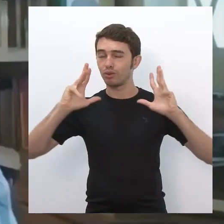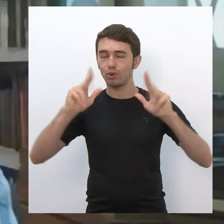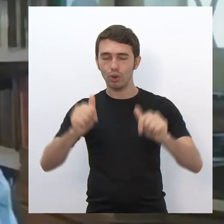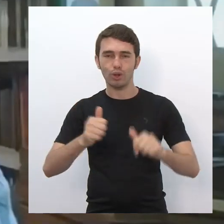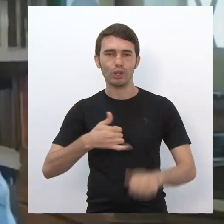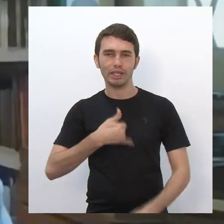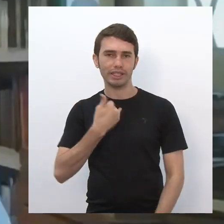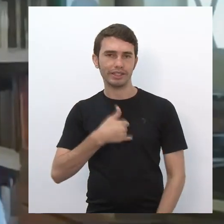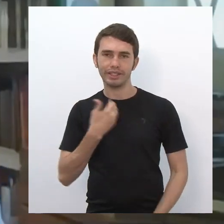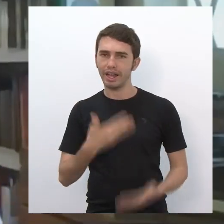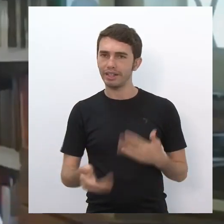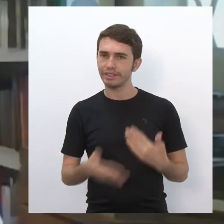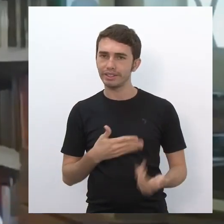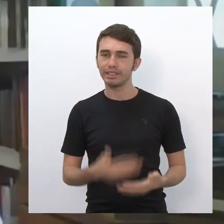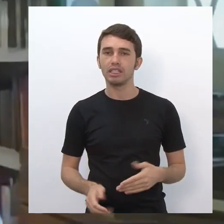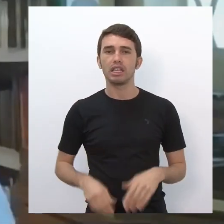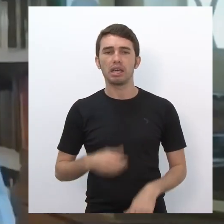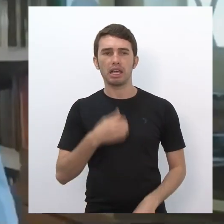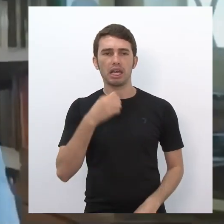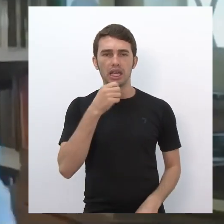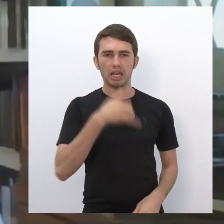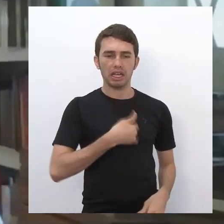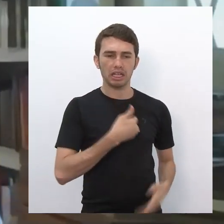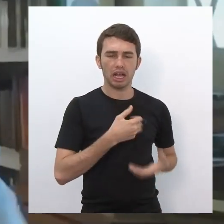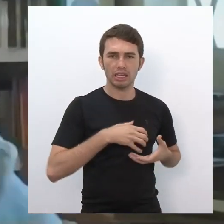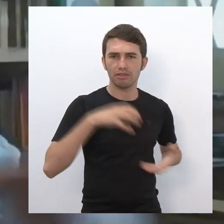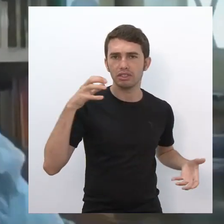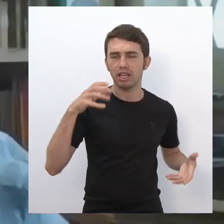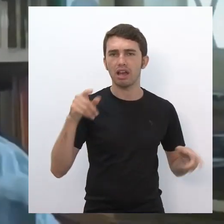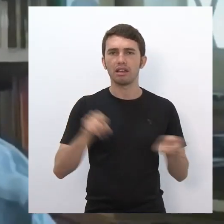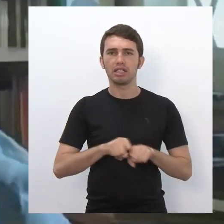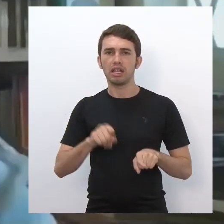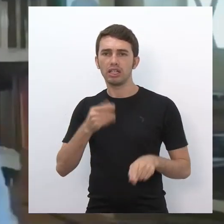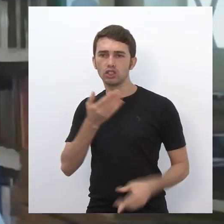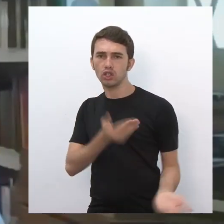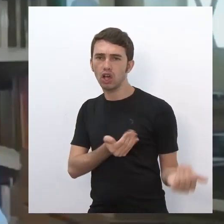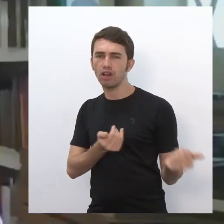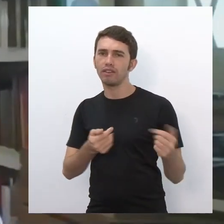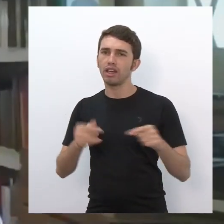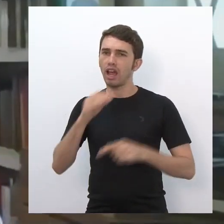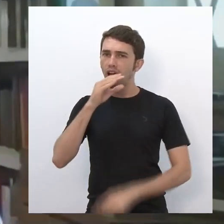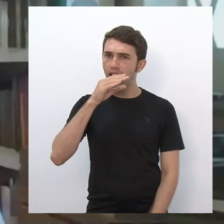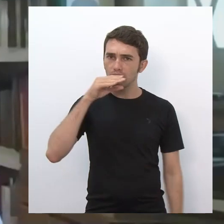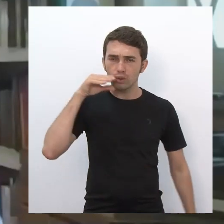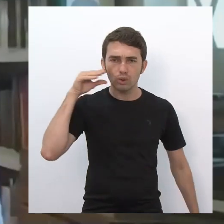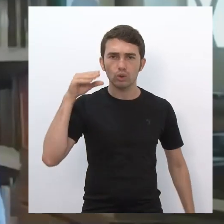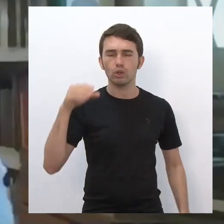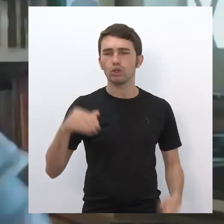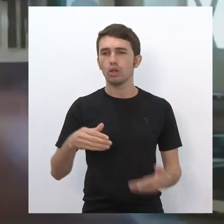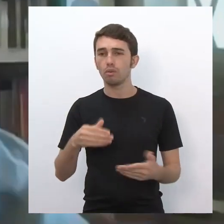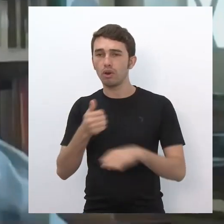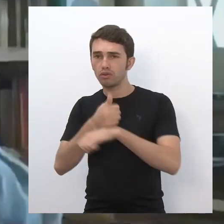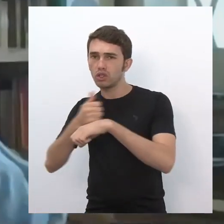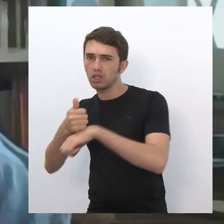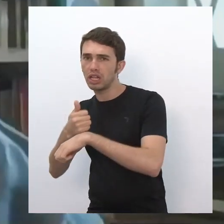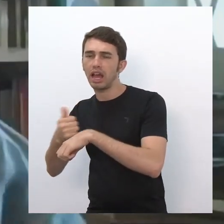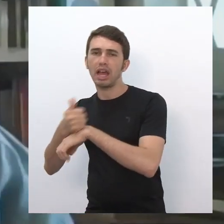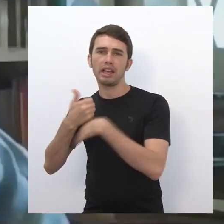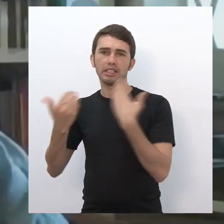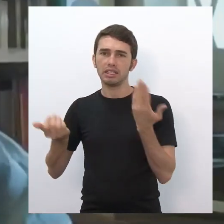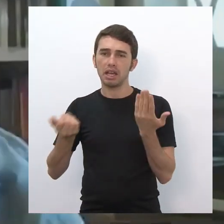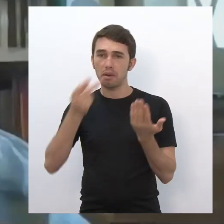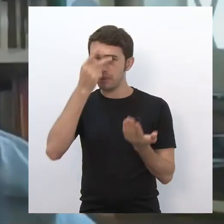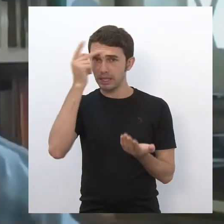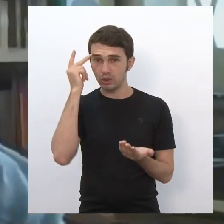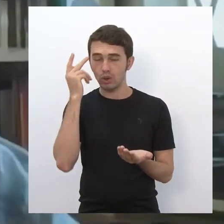faixas etárias. São para idosos, são para jovens, são para adultos, são para profissionais, são para pessoas que